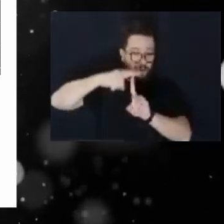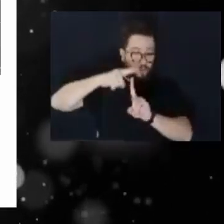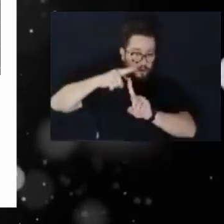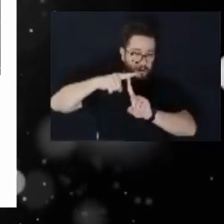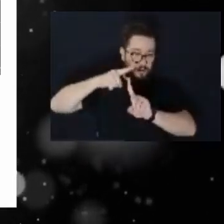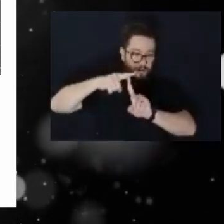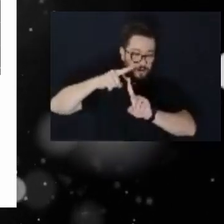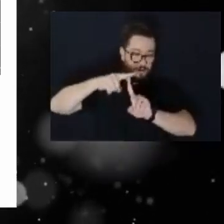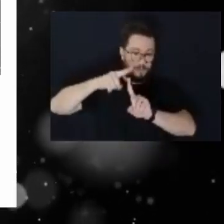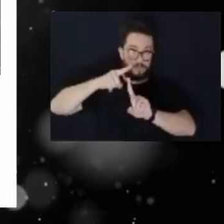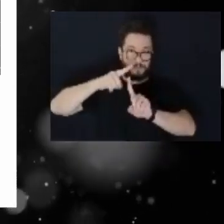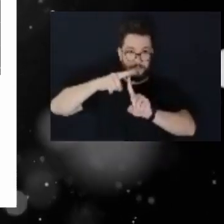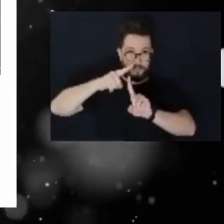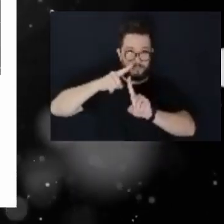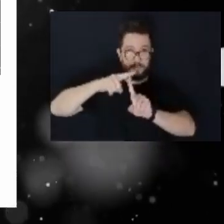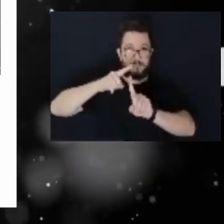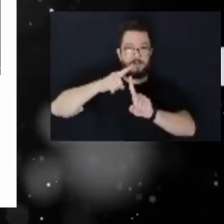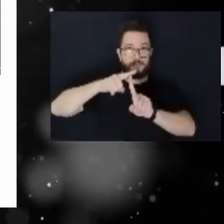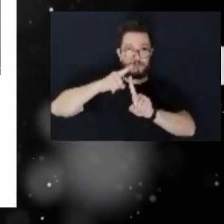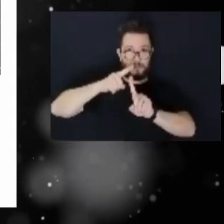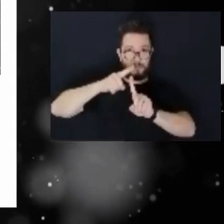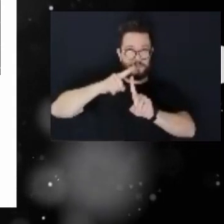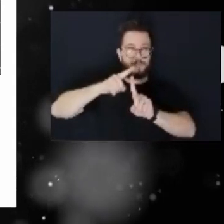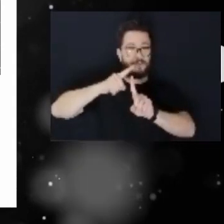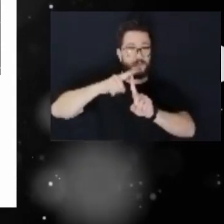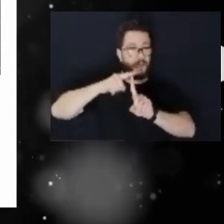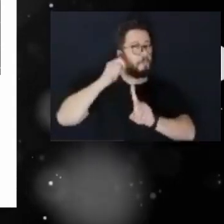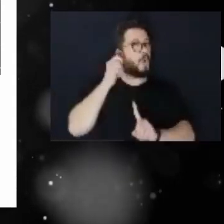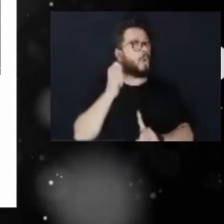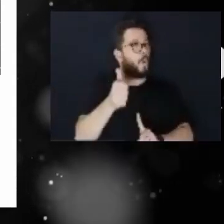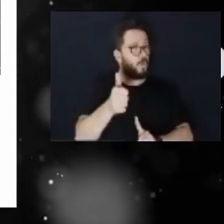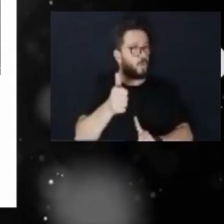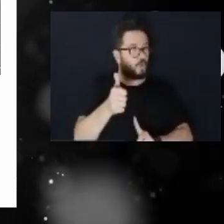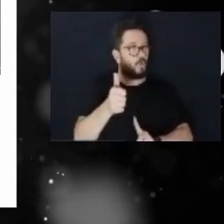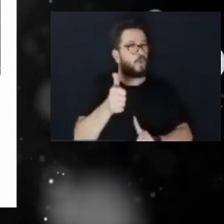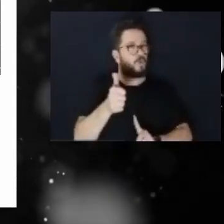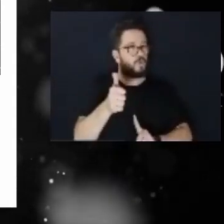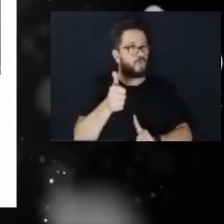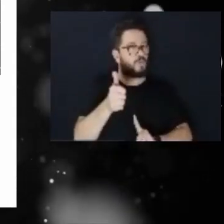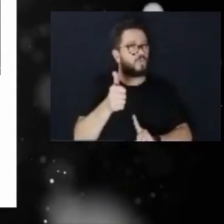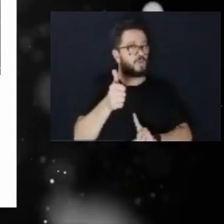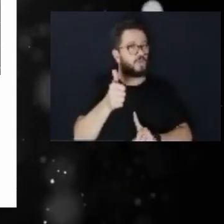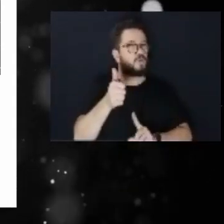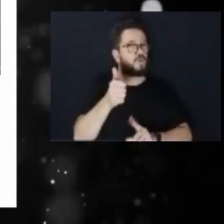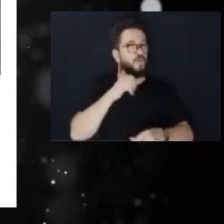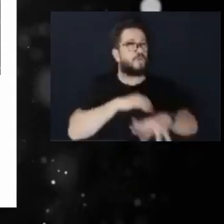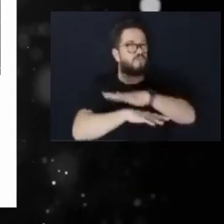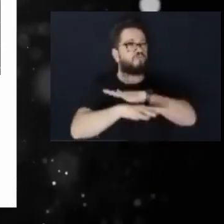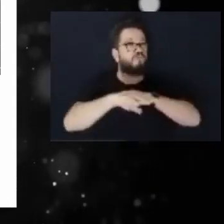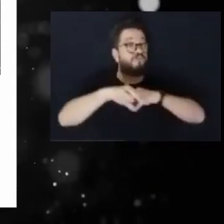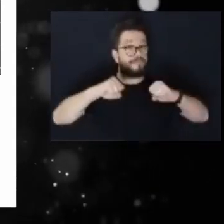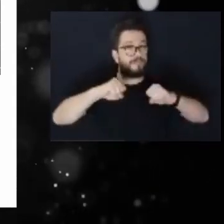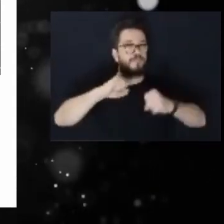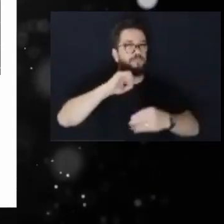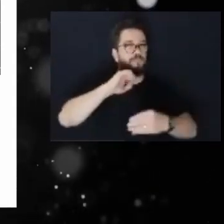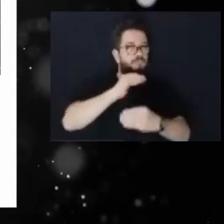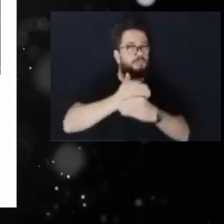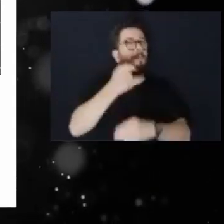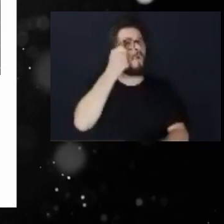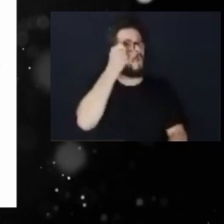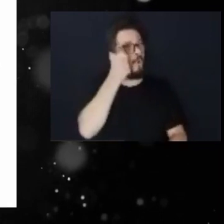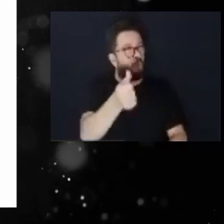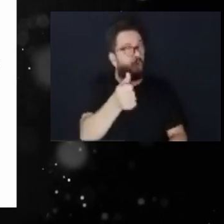sendo aplicado, e temos, inclusive, mais isolamento social sendo aplicado nos meses do ano passado do que desse